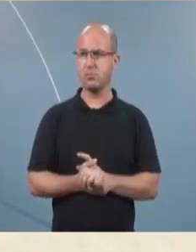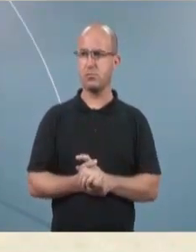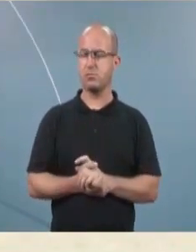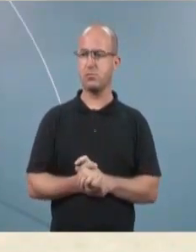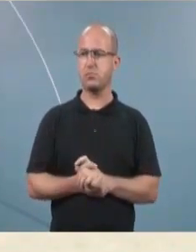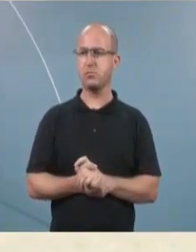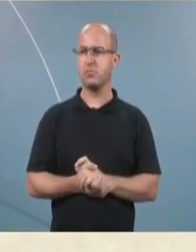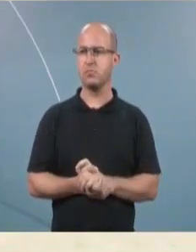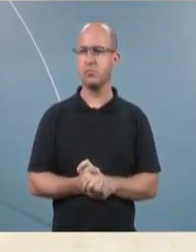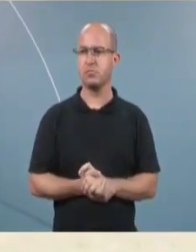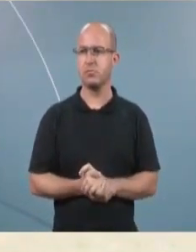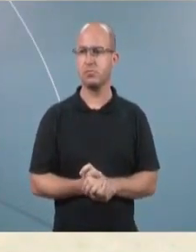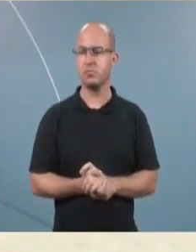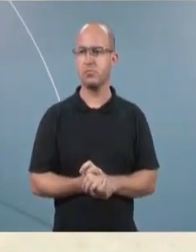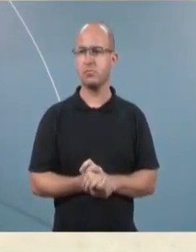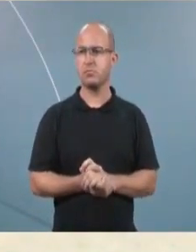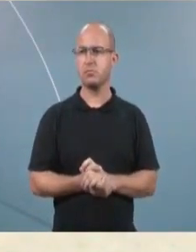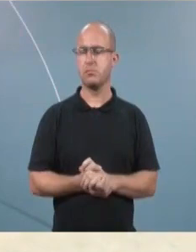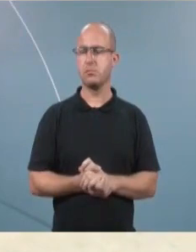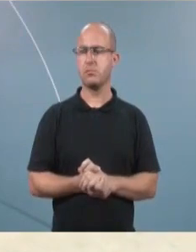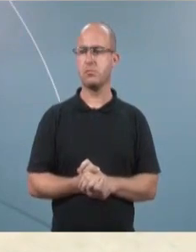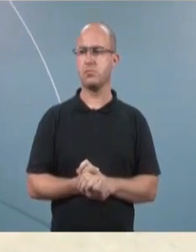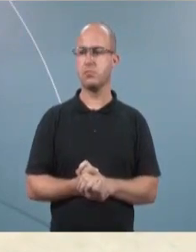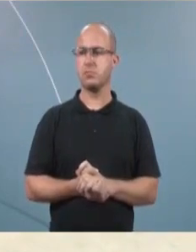requerimento de